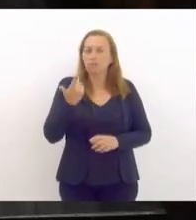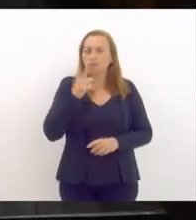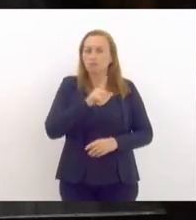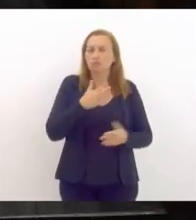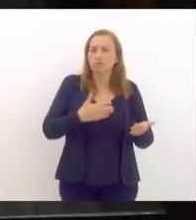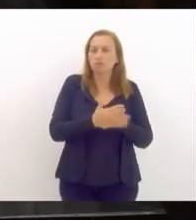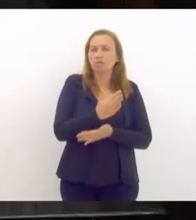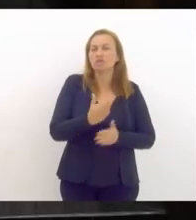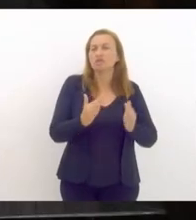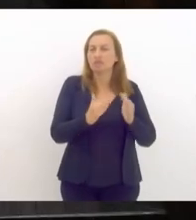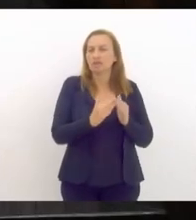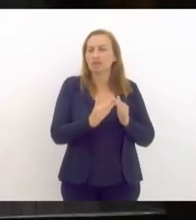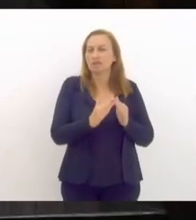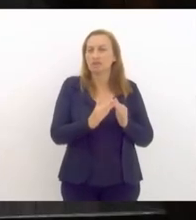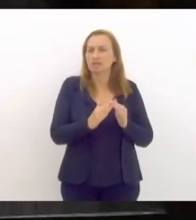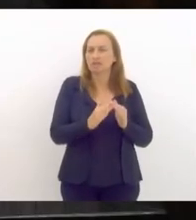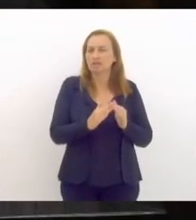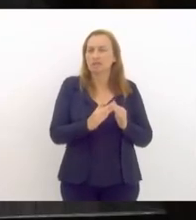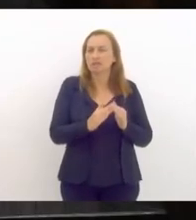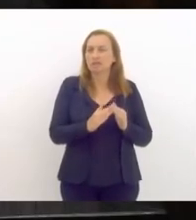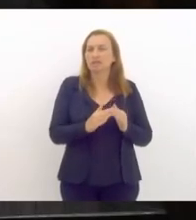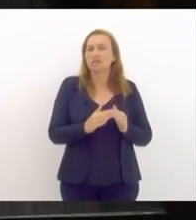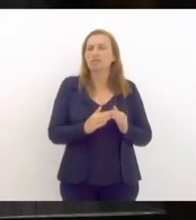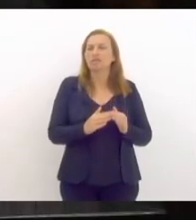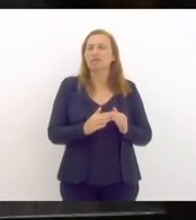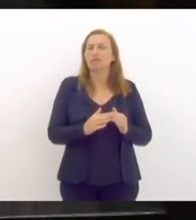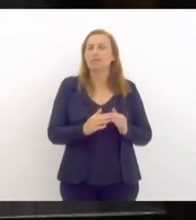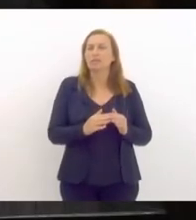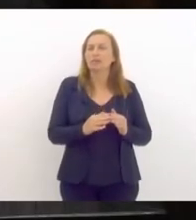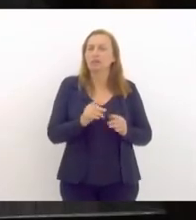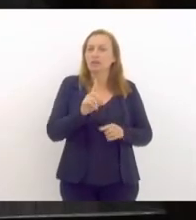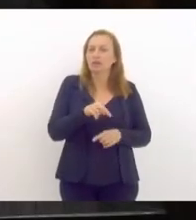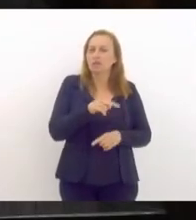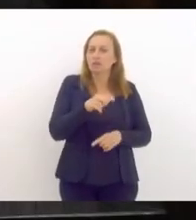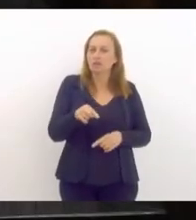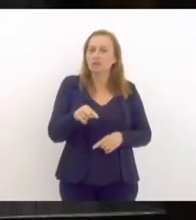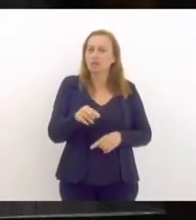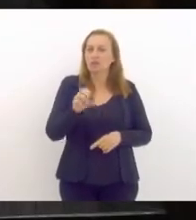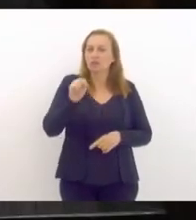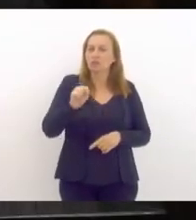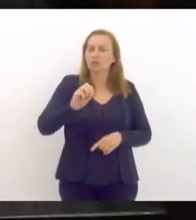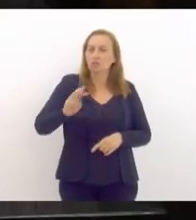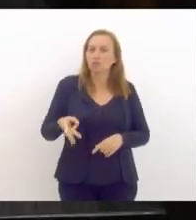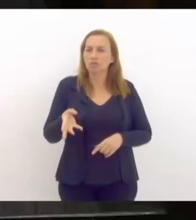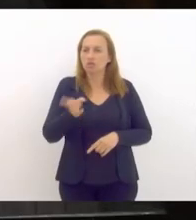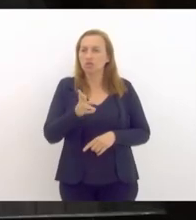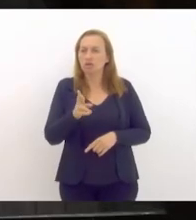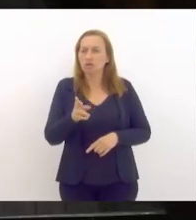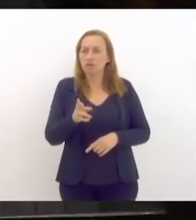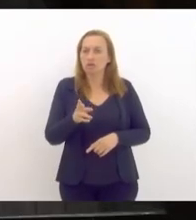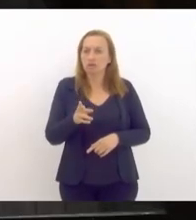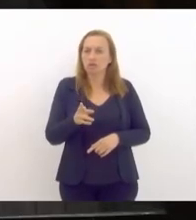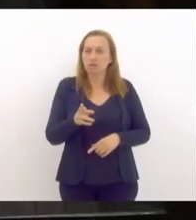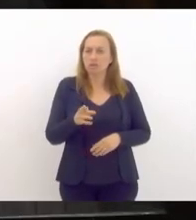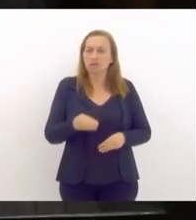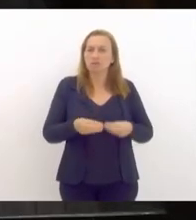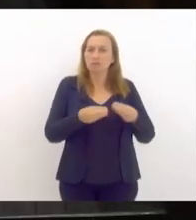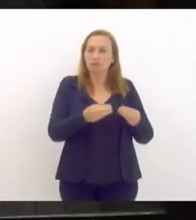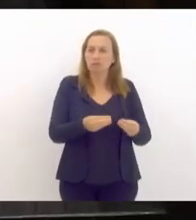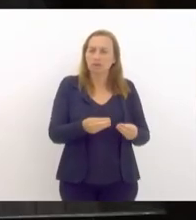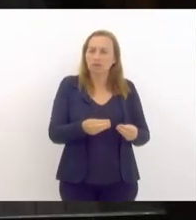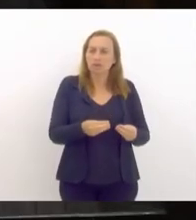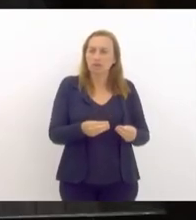aprovar nessa casa que essa casa é aportar 8 milhões de reais para garantir a grade